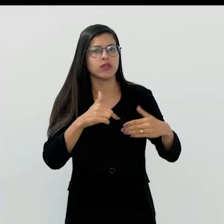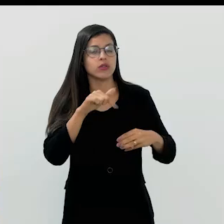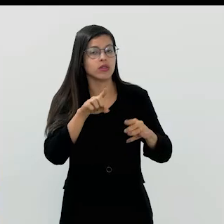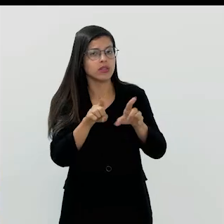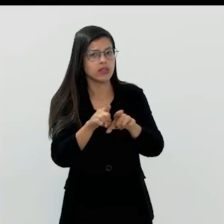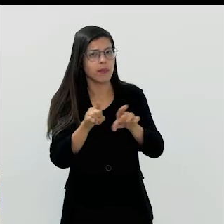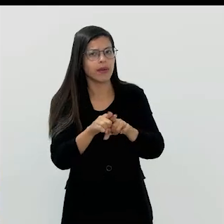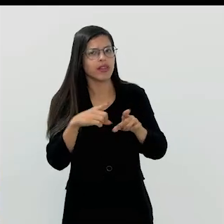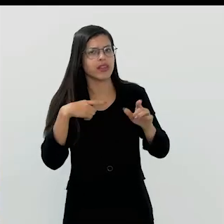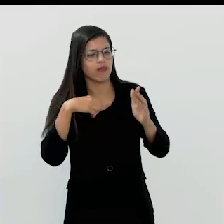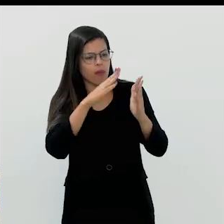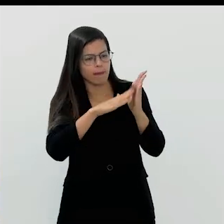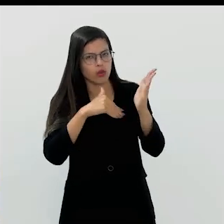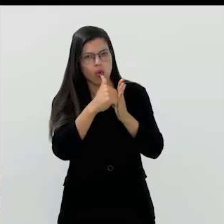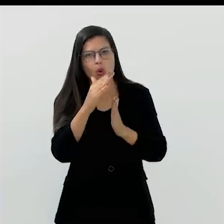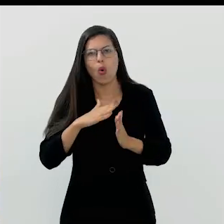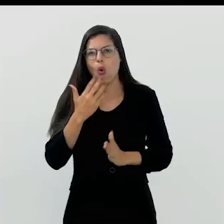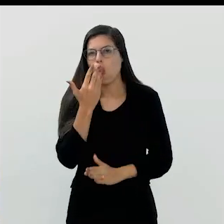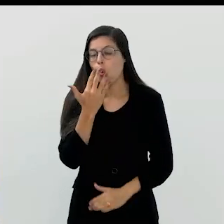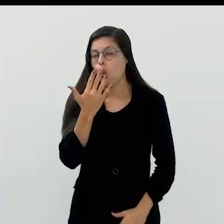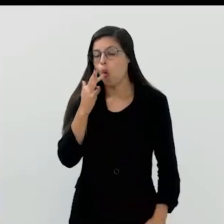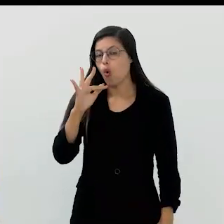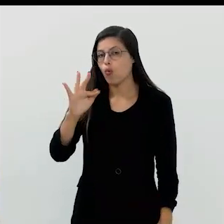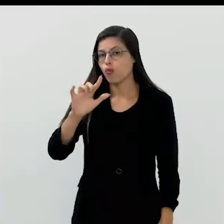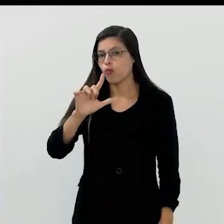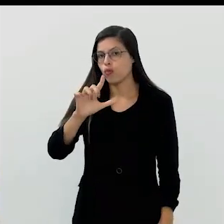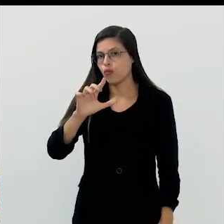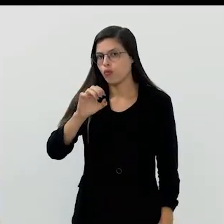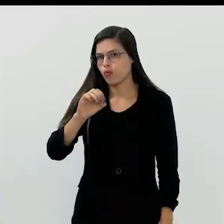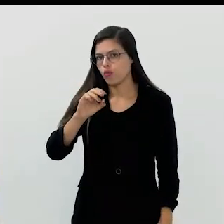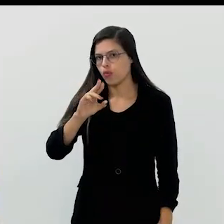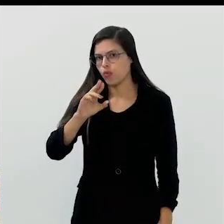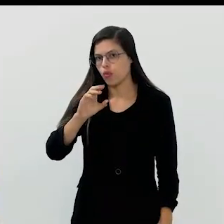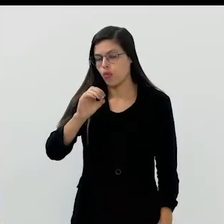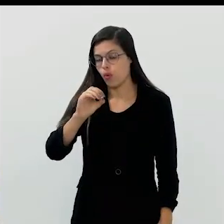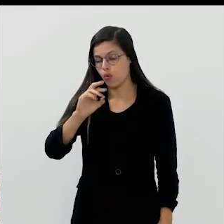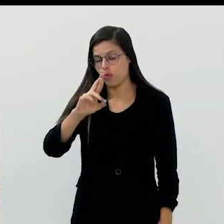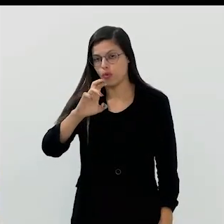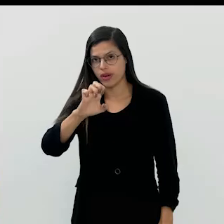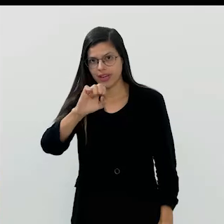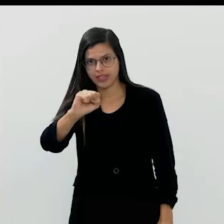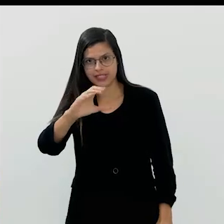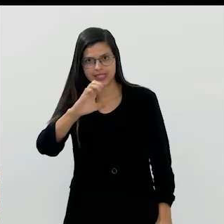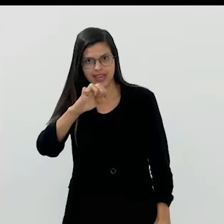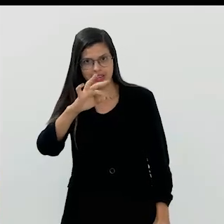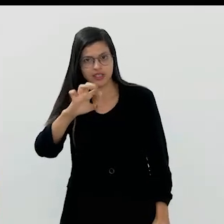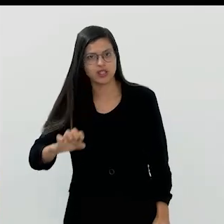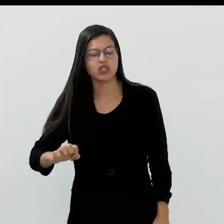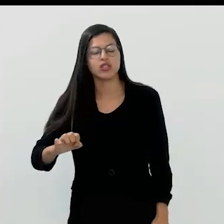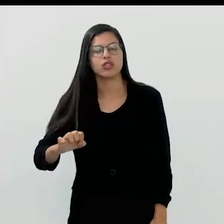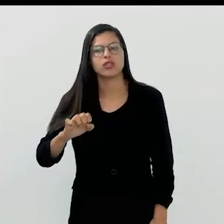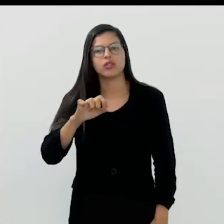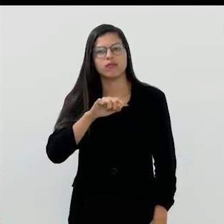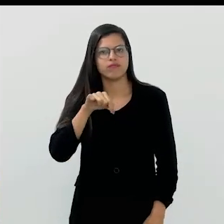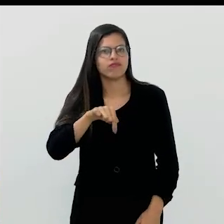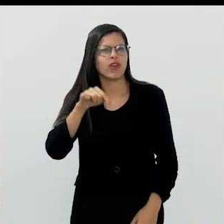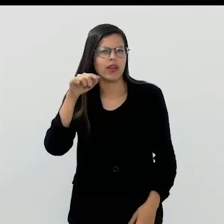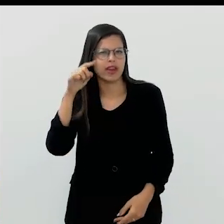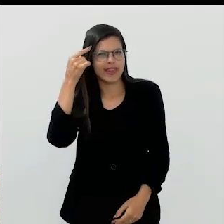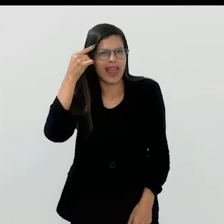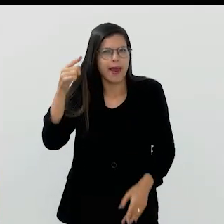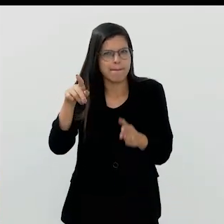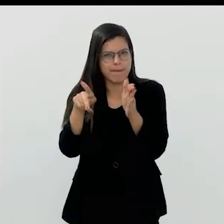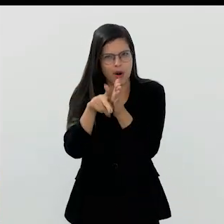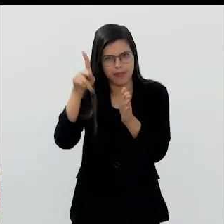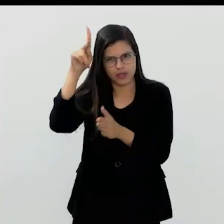pintura fluorescente, né? Das cores fluorescentes, veio lá de Parintins, né? Vocês usavam esse fluorescente por quê? Por conta da iluminação, alguma